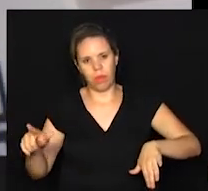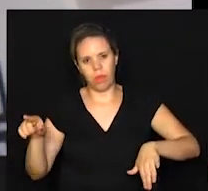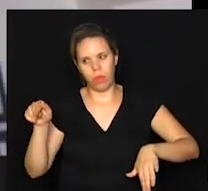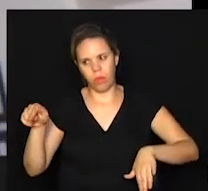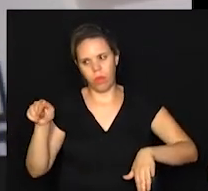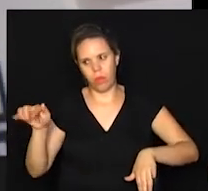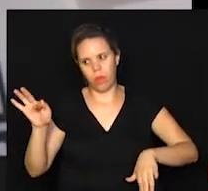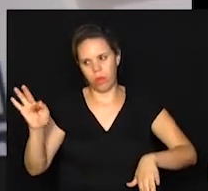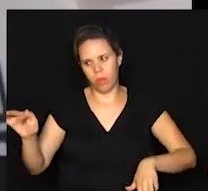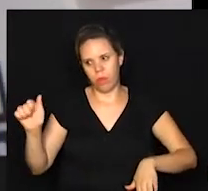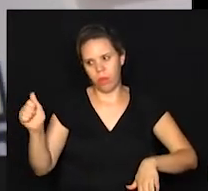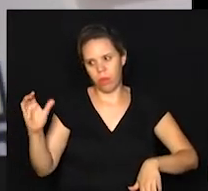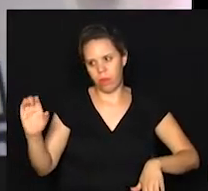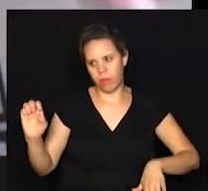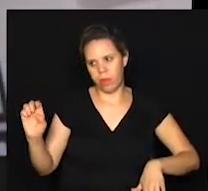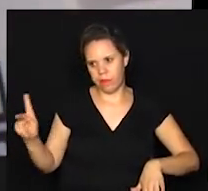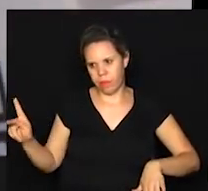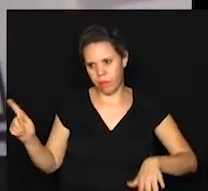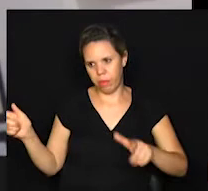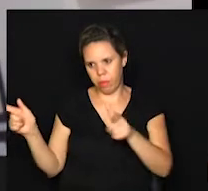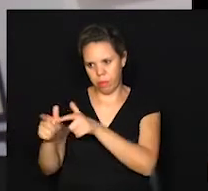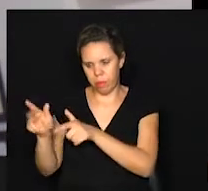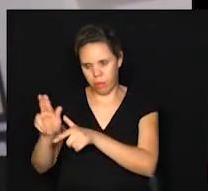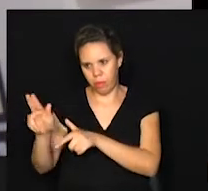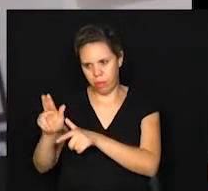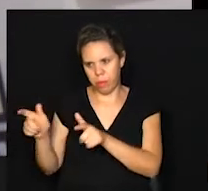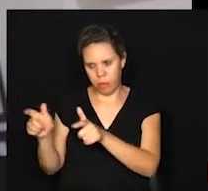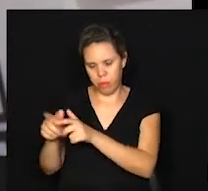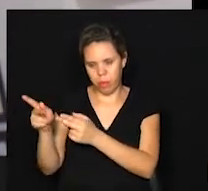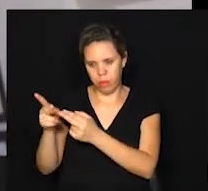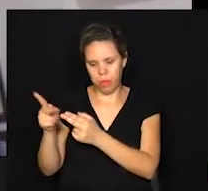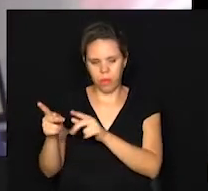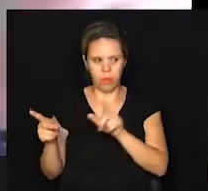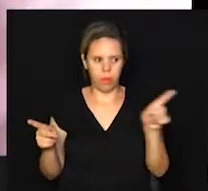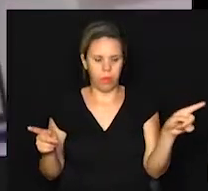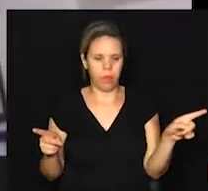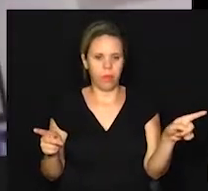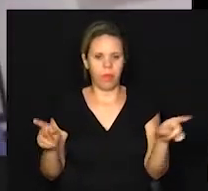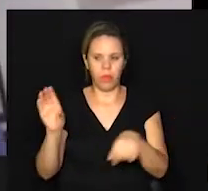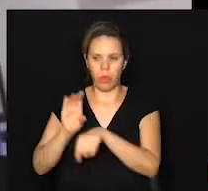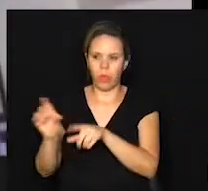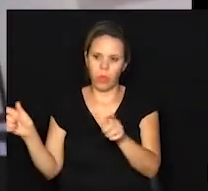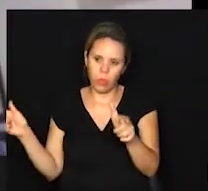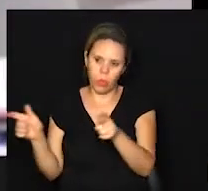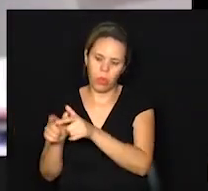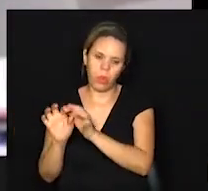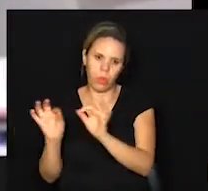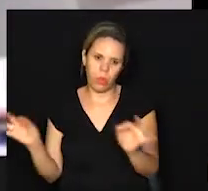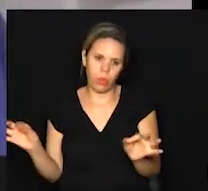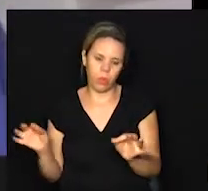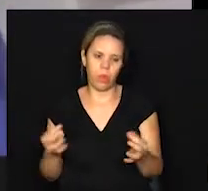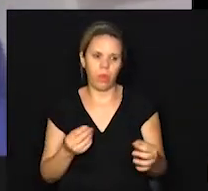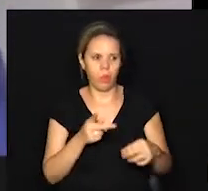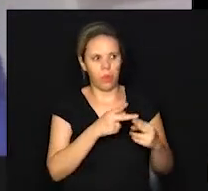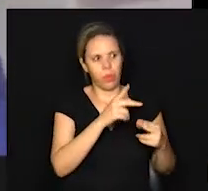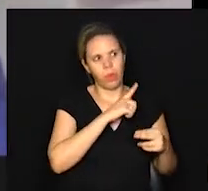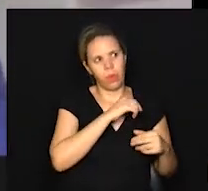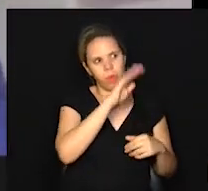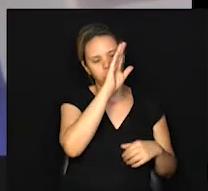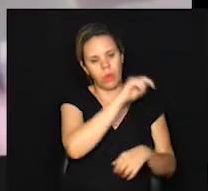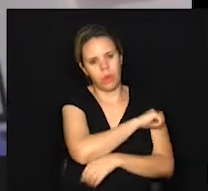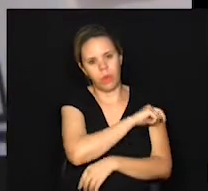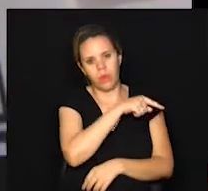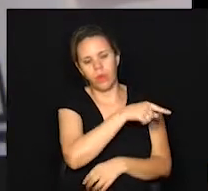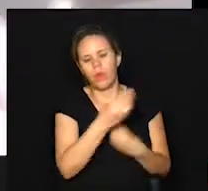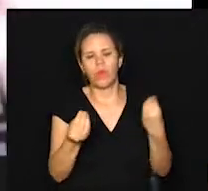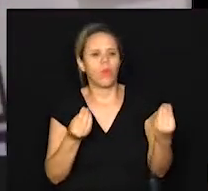FACAMP é uma universidade menor que a Unip, um curso ainda menor do que a Unip, ou seja, a Unip tem muito mais alunos, como